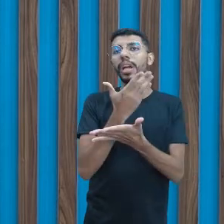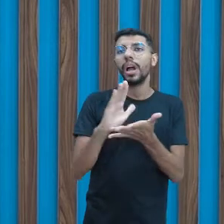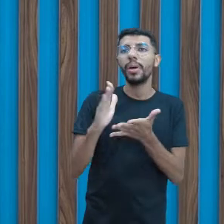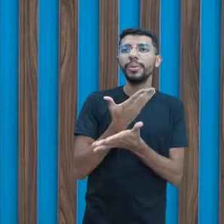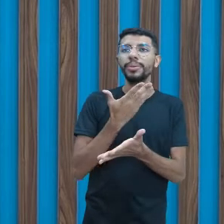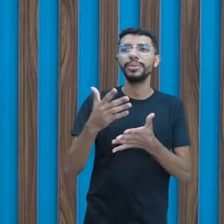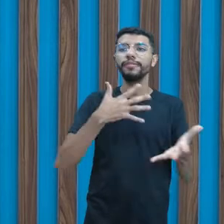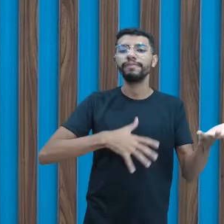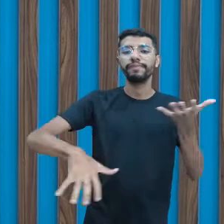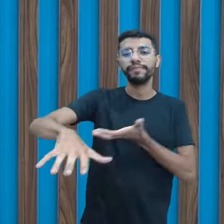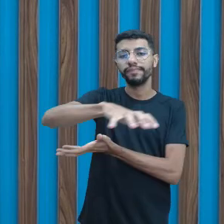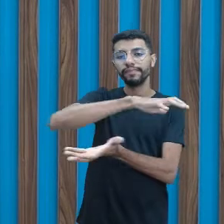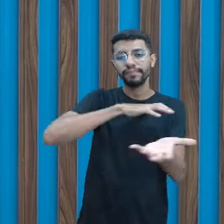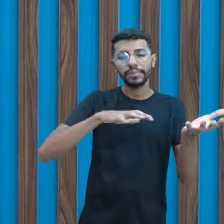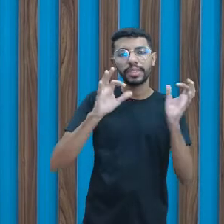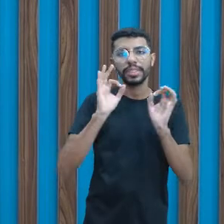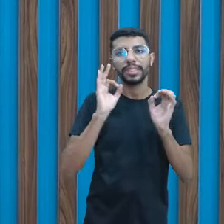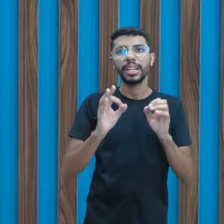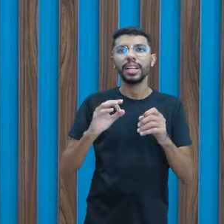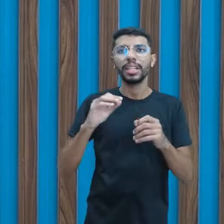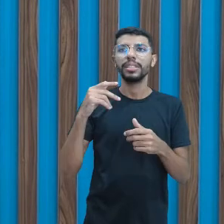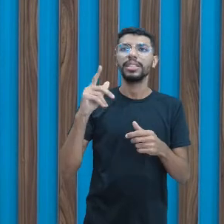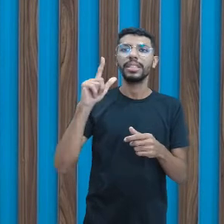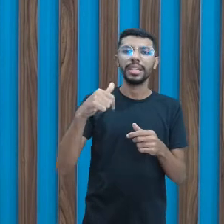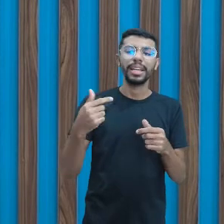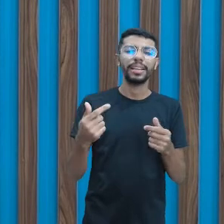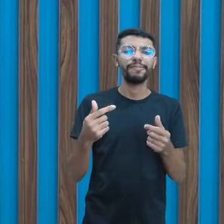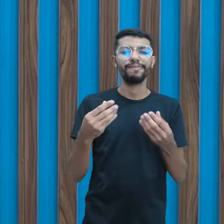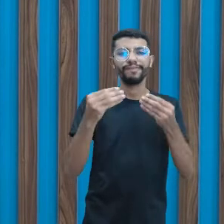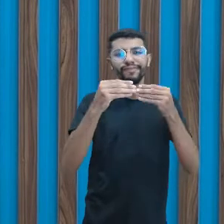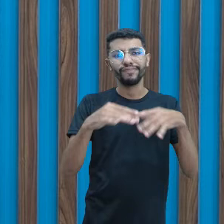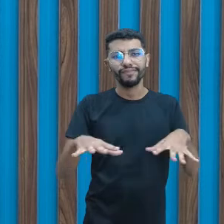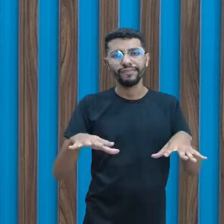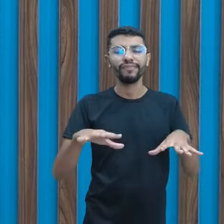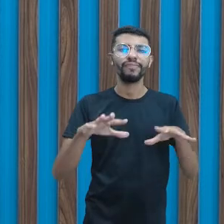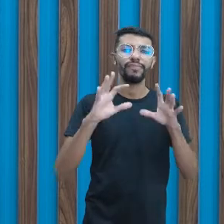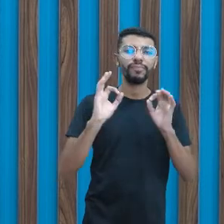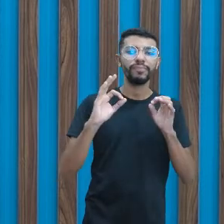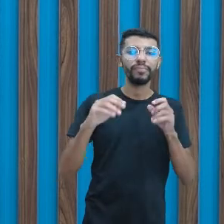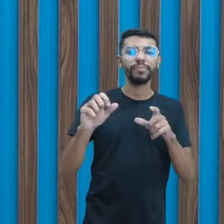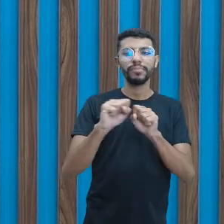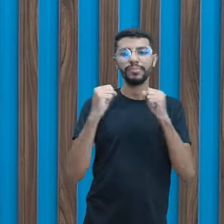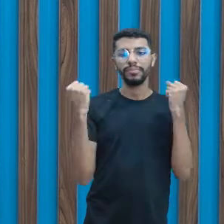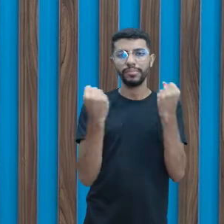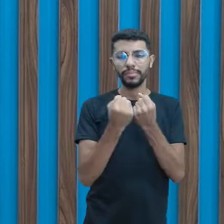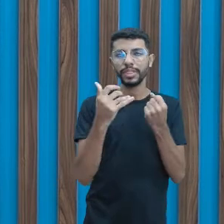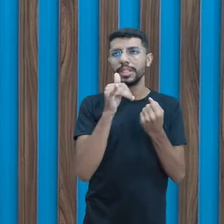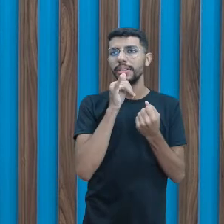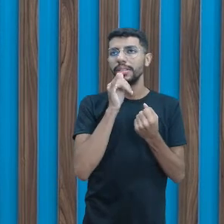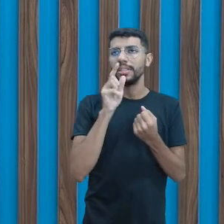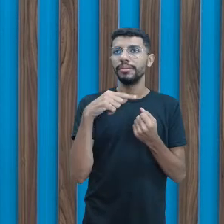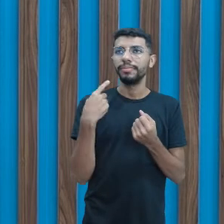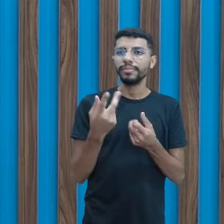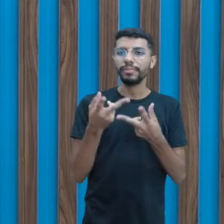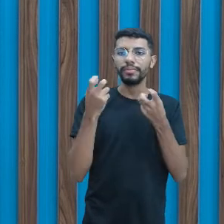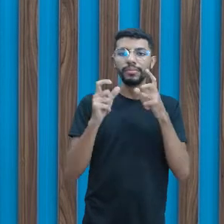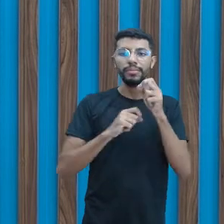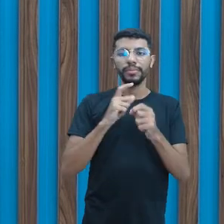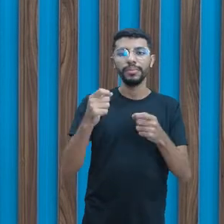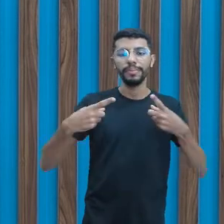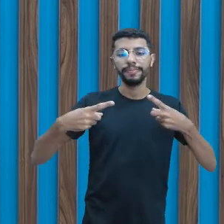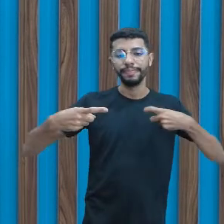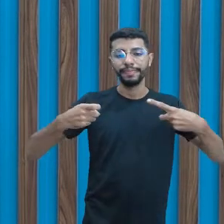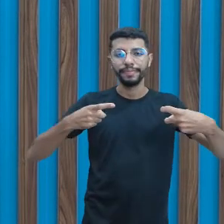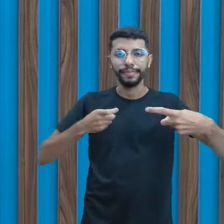alguns movimentos, né, que terminam sendo danosos até para a sociedade, como a gente viu, né, o caso de